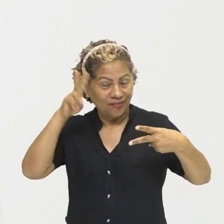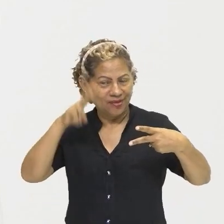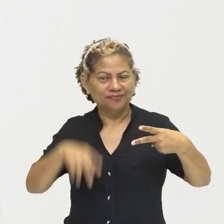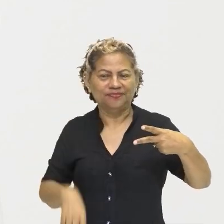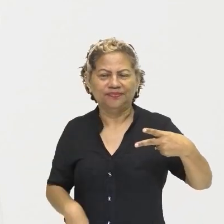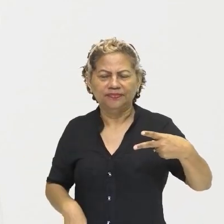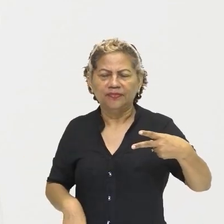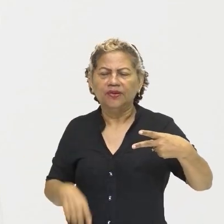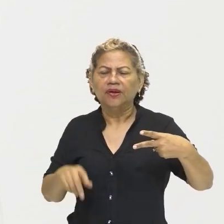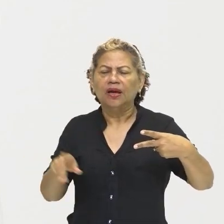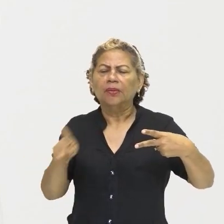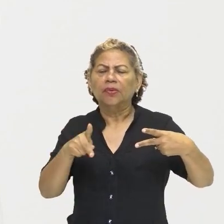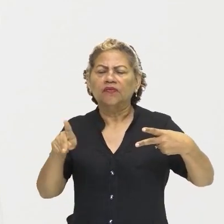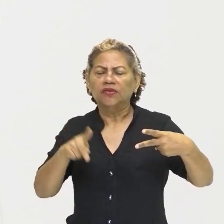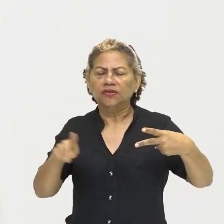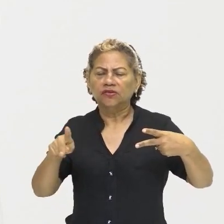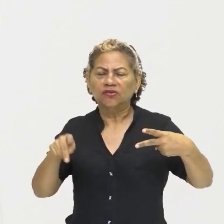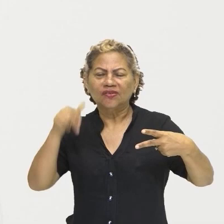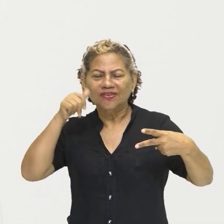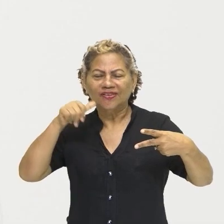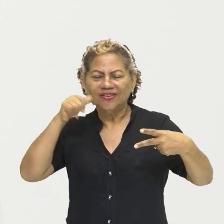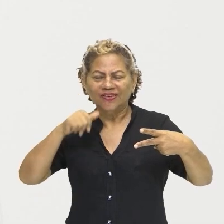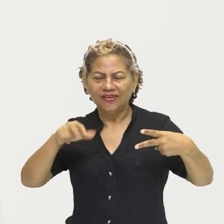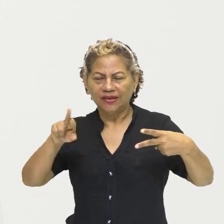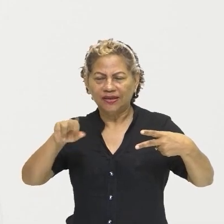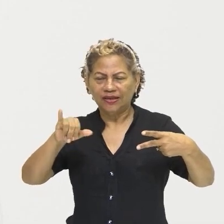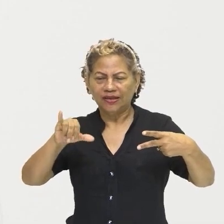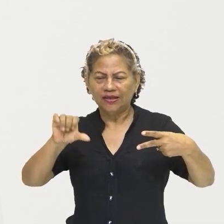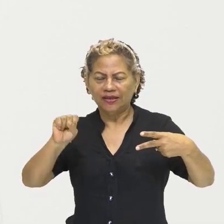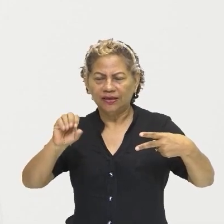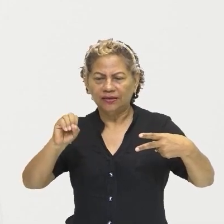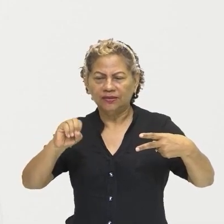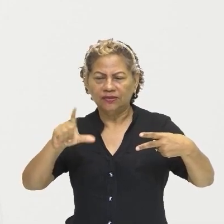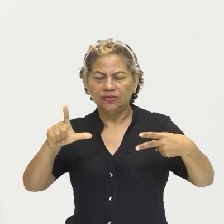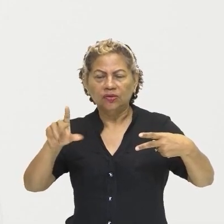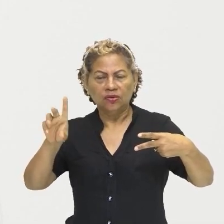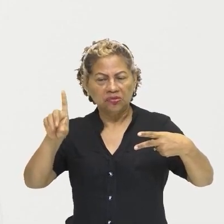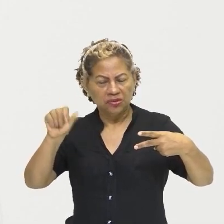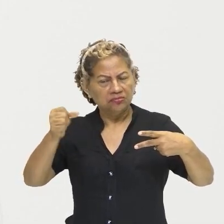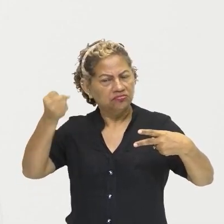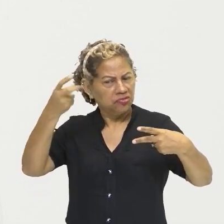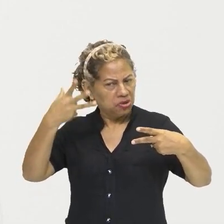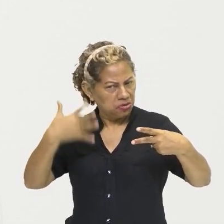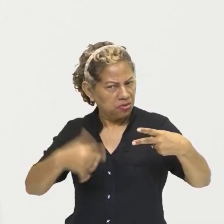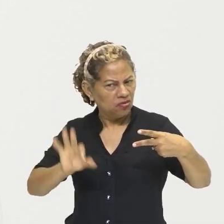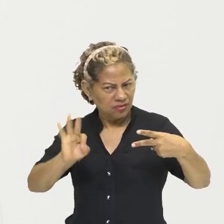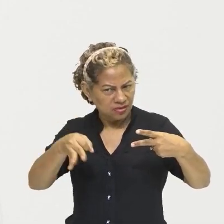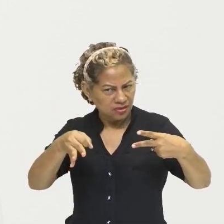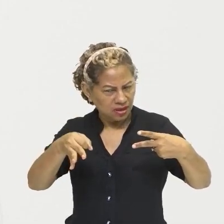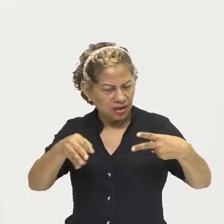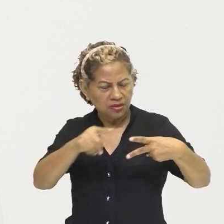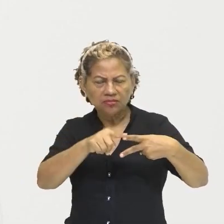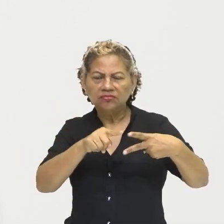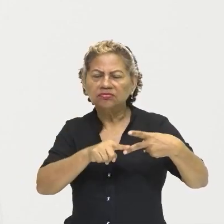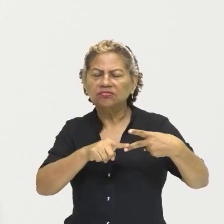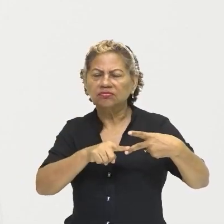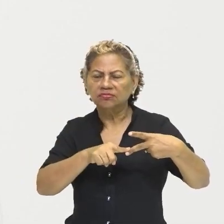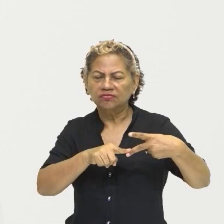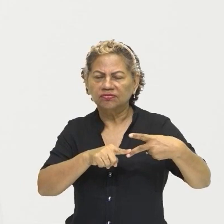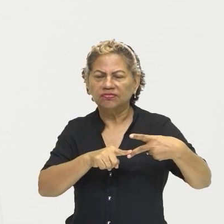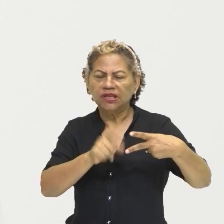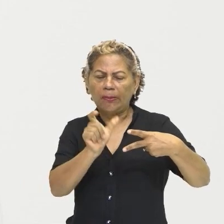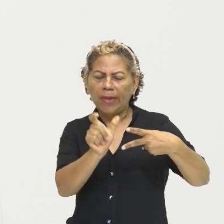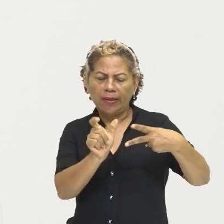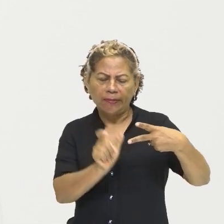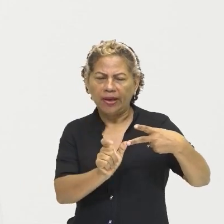Porque a professora Risolda deu uma dica para a gente lá na primeira aula, certo? Do que é afélio e do que é periélio.